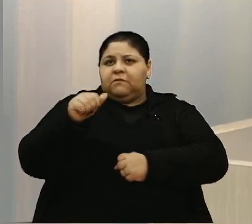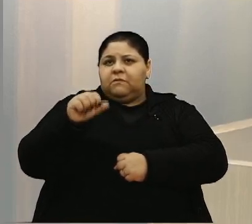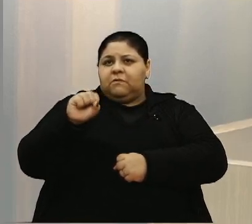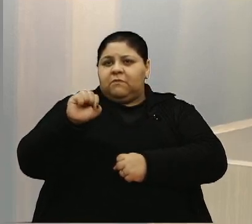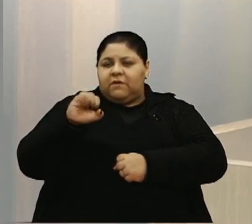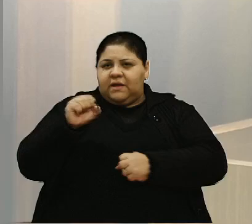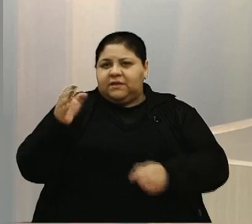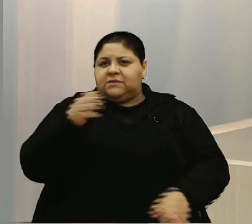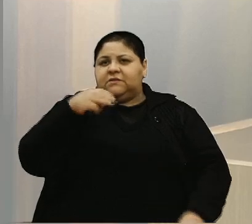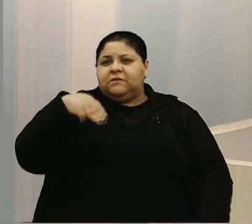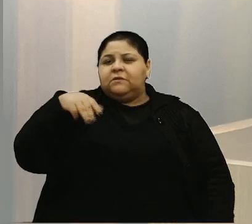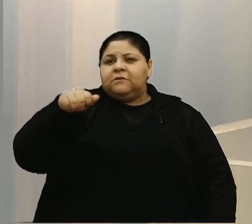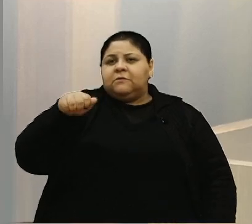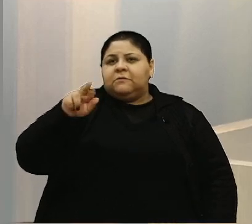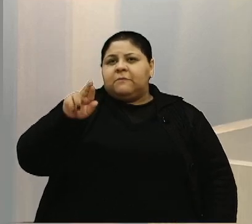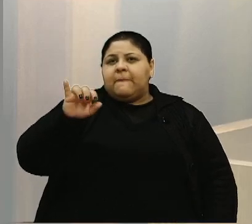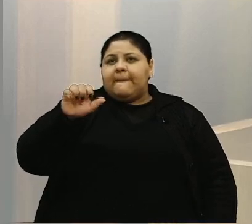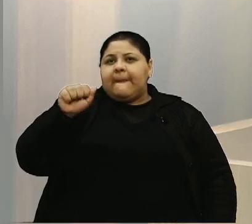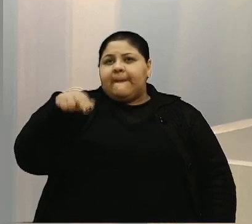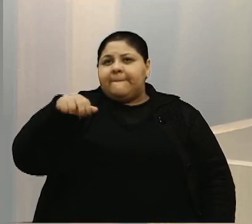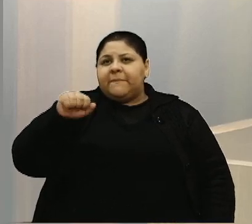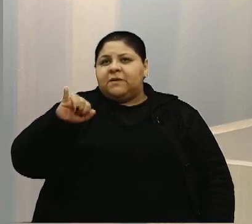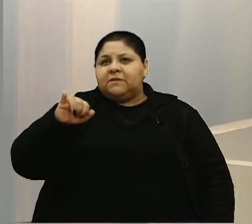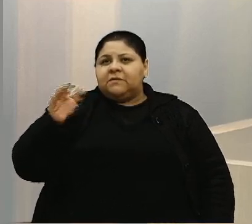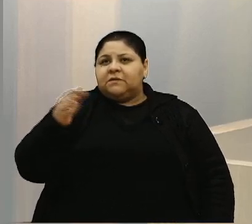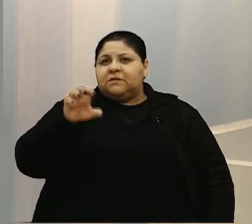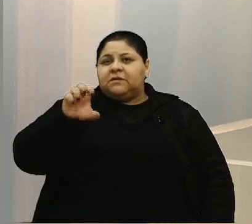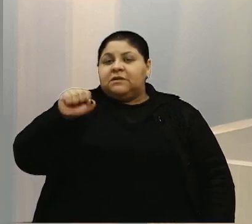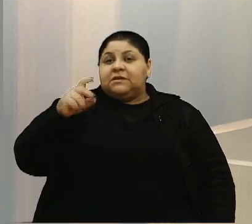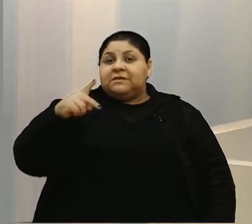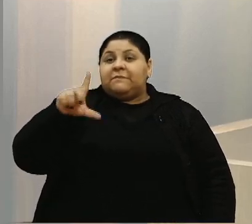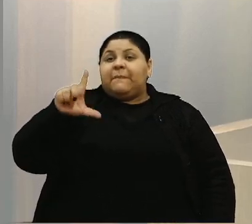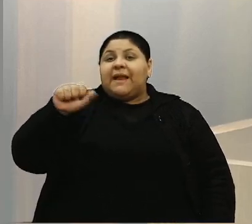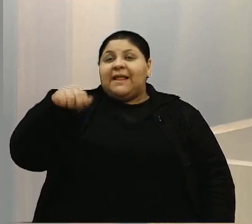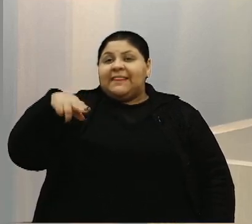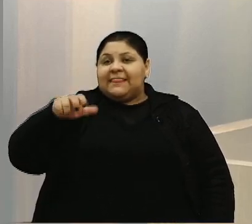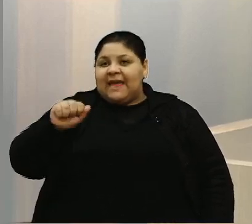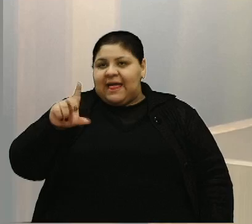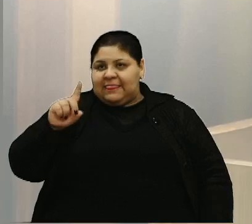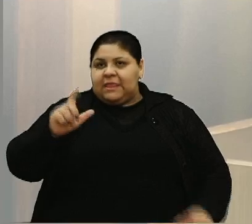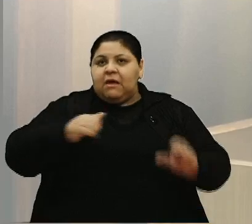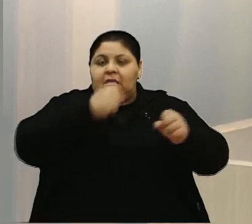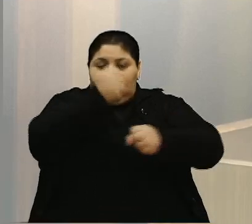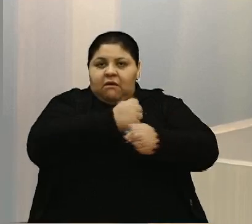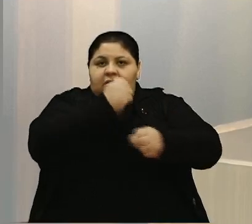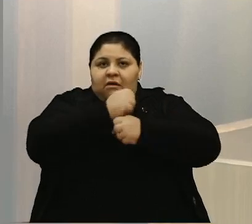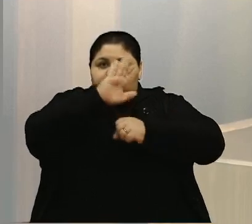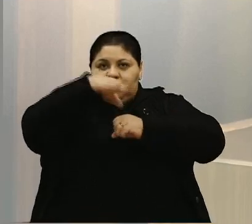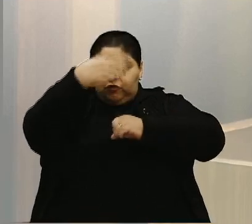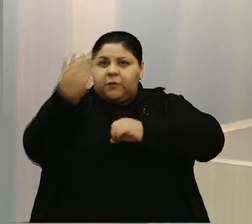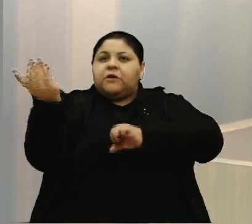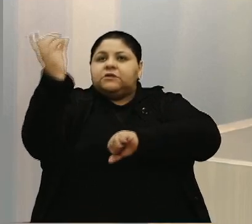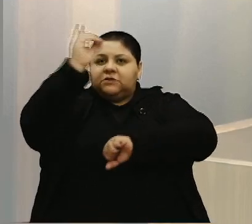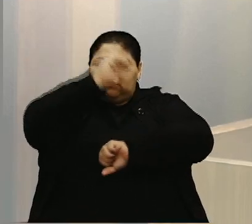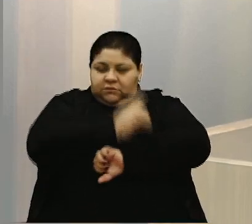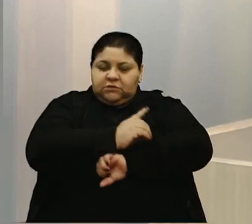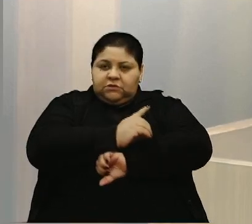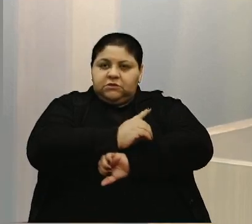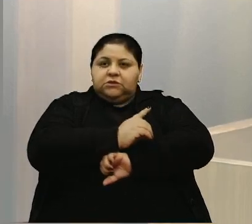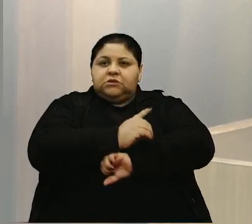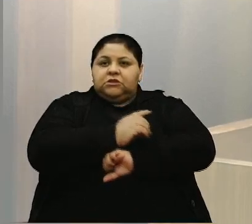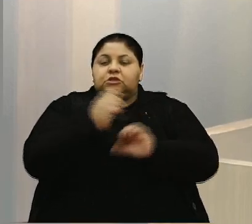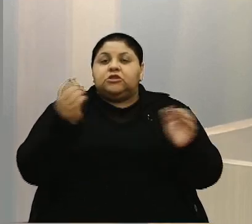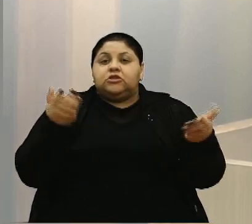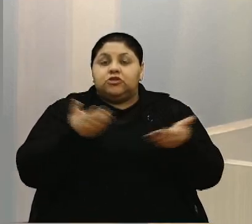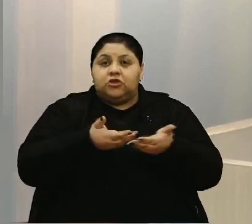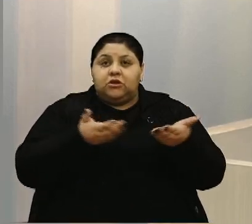Mariane e a UBS do Esplanada em reforma. E nos próximos dias já